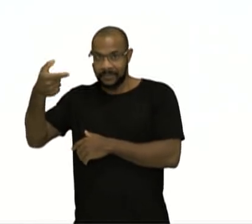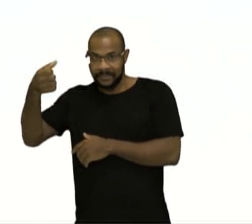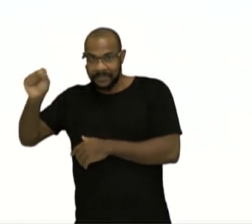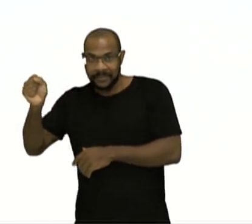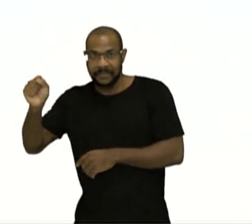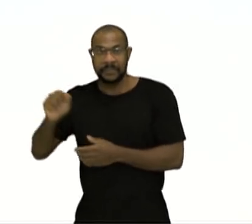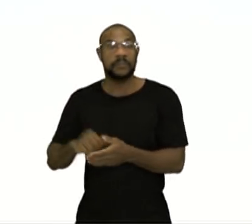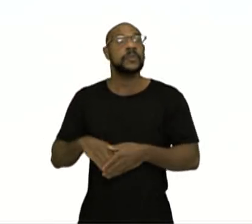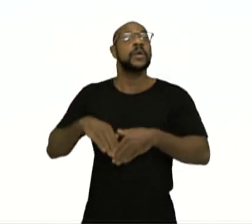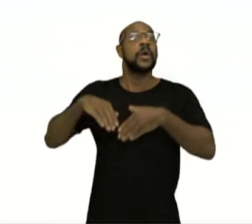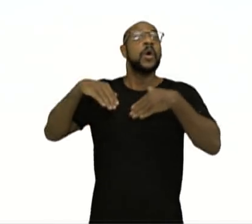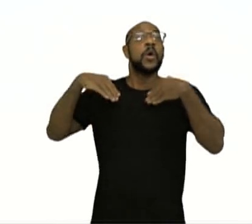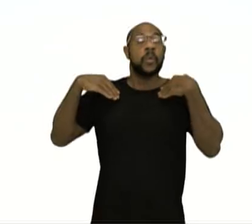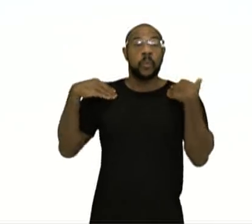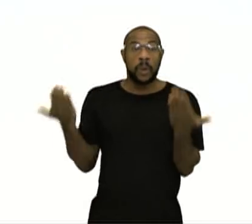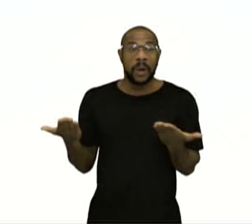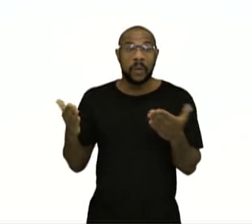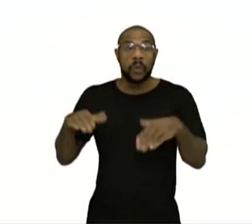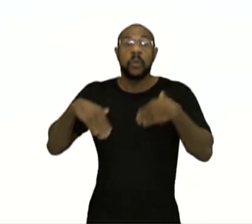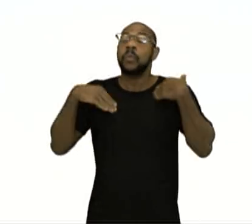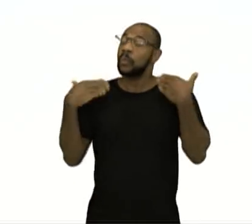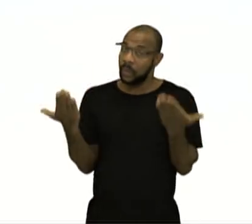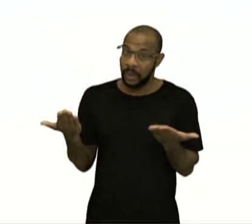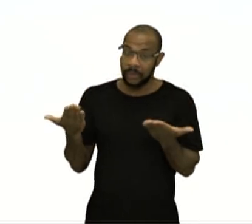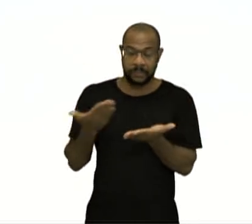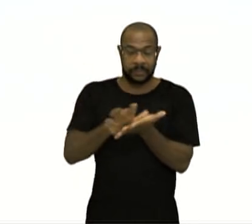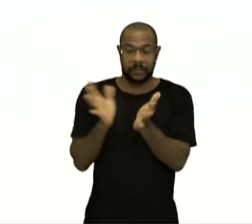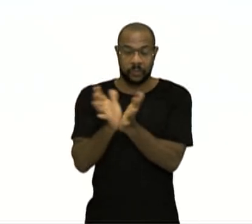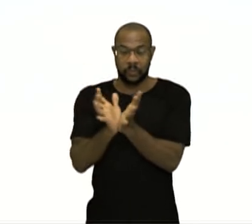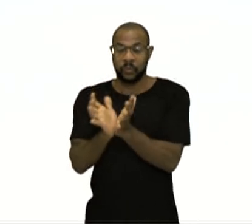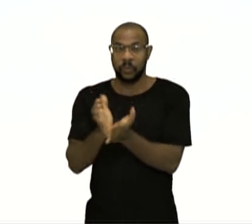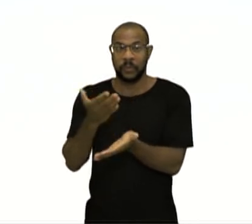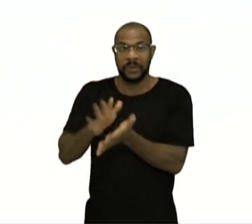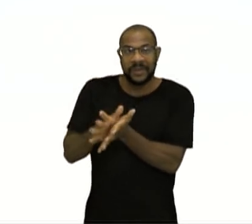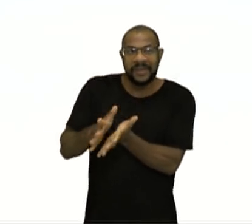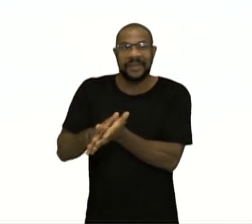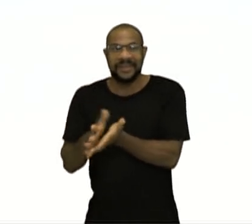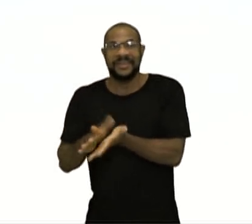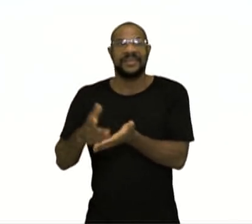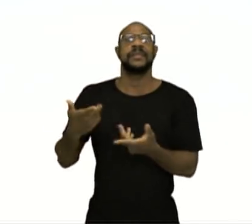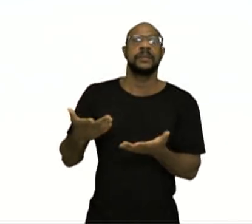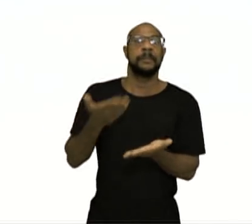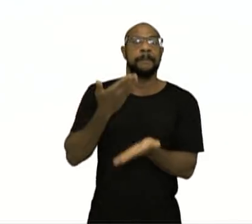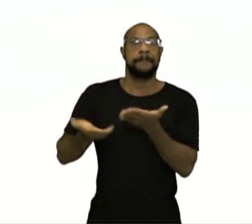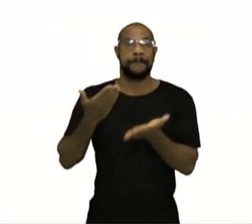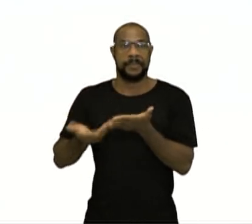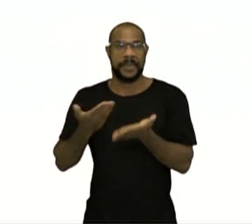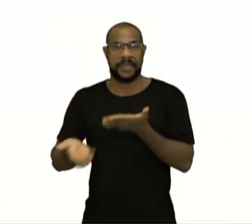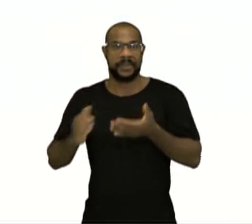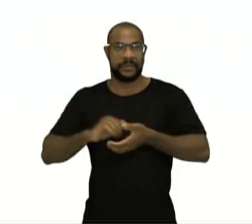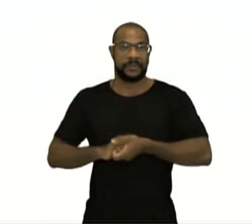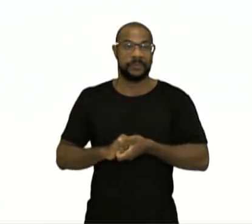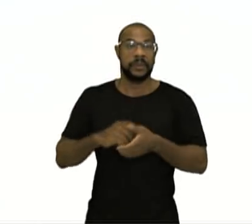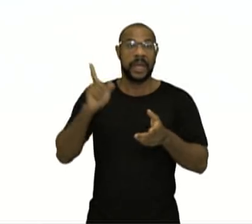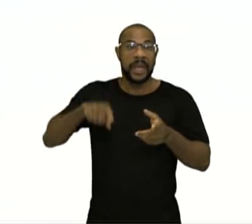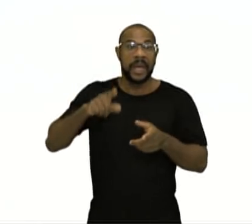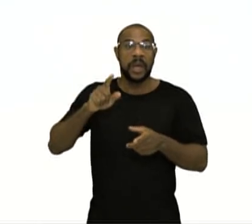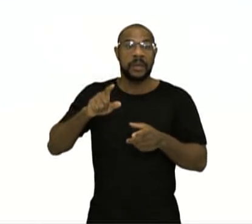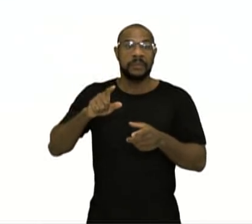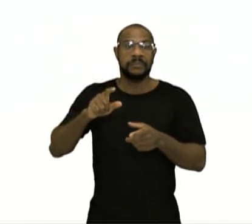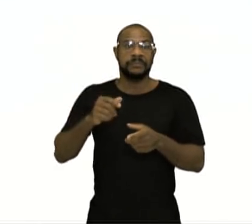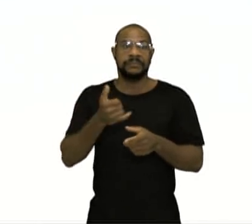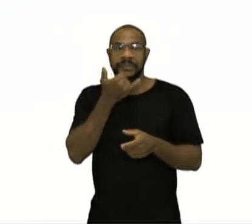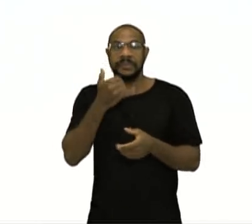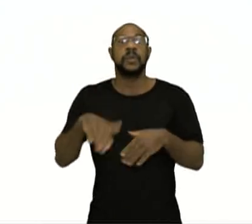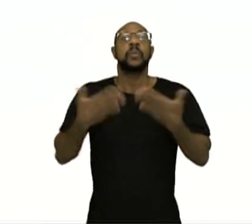vocês vão ter que primeiro calcular o saldo final, né? Qual a pontuação que cada equipe ficou, para então a gente